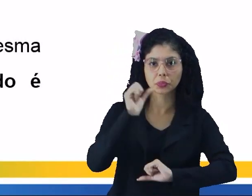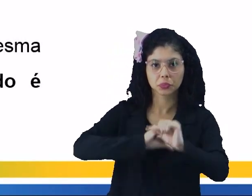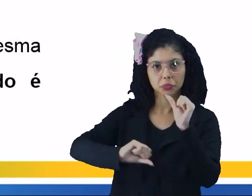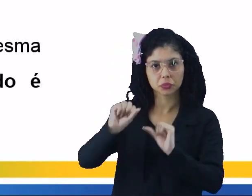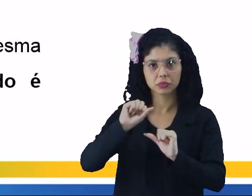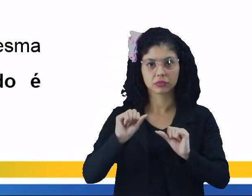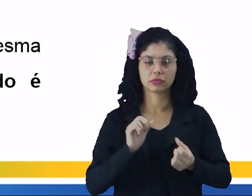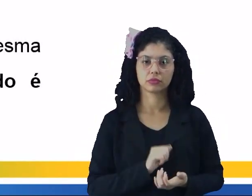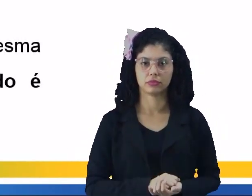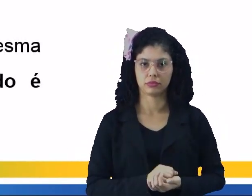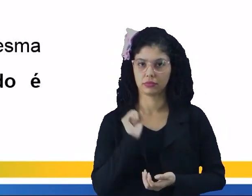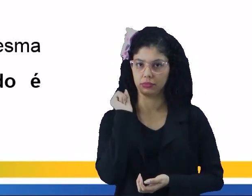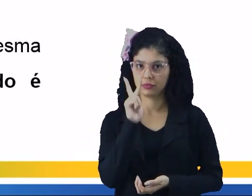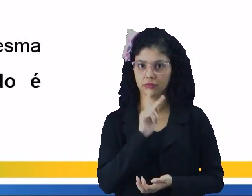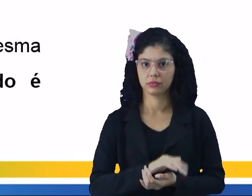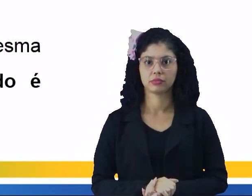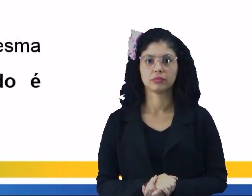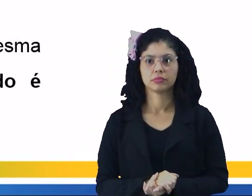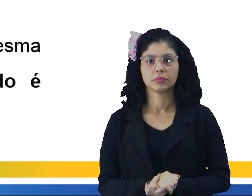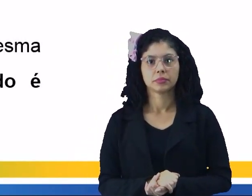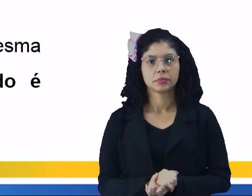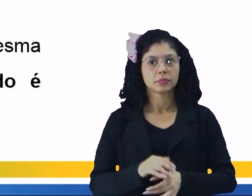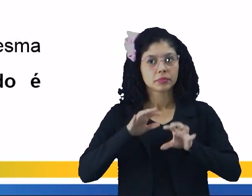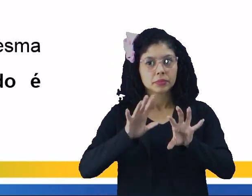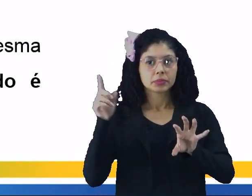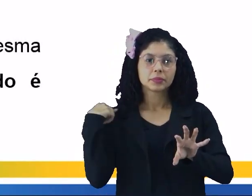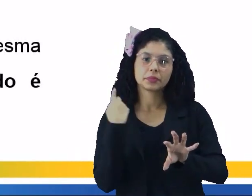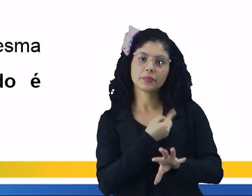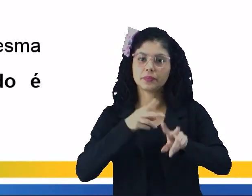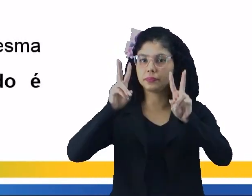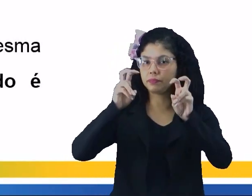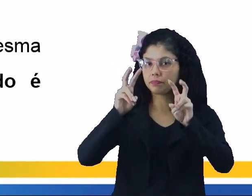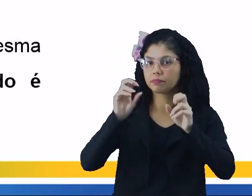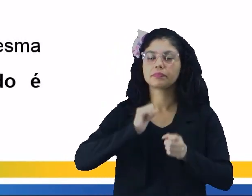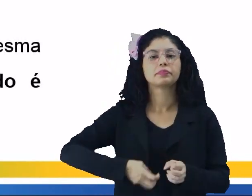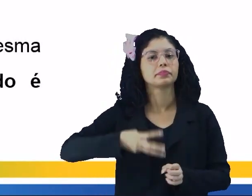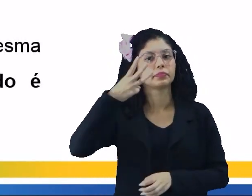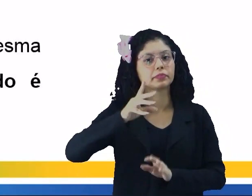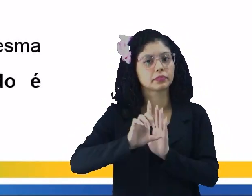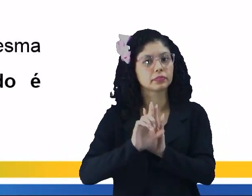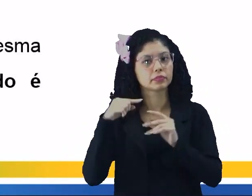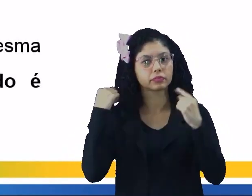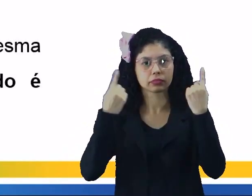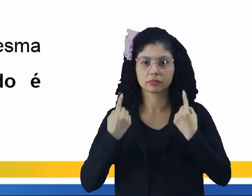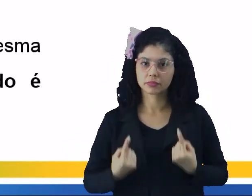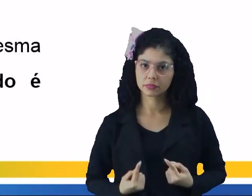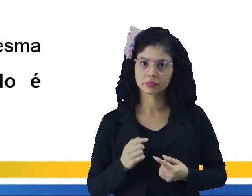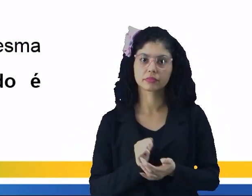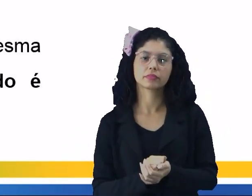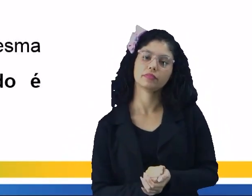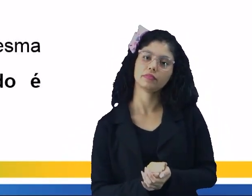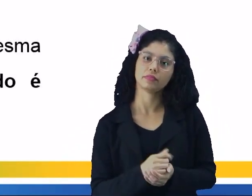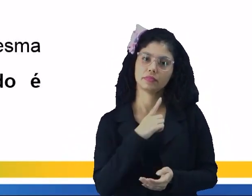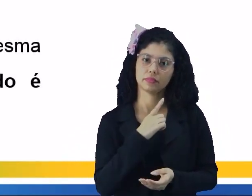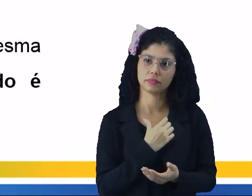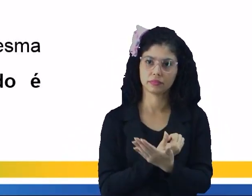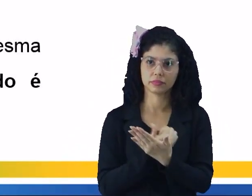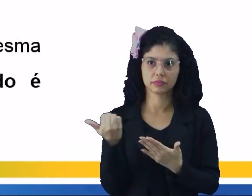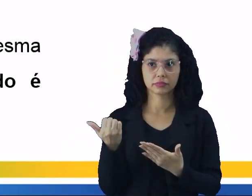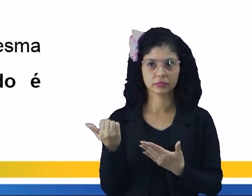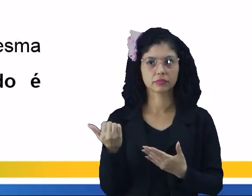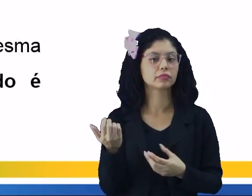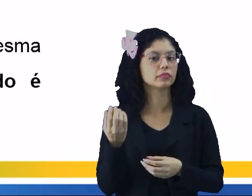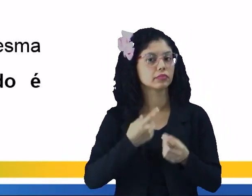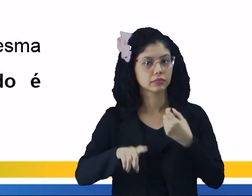contrário entre eles. Ok? Então, essa é a nossa definição da terceira lei de Newton, né? O princípio da ação e reação. Então,